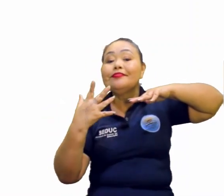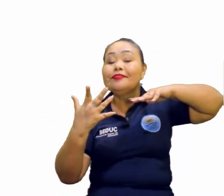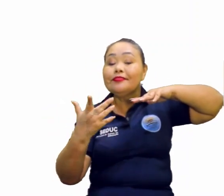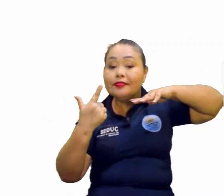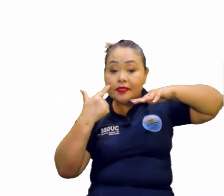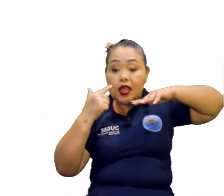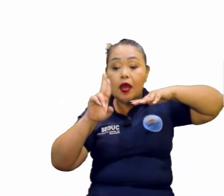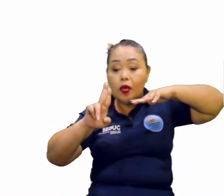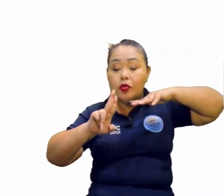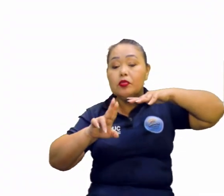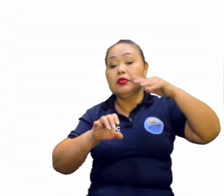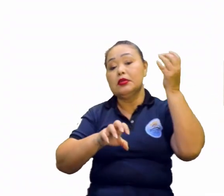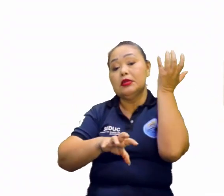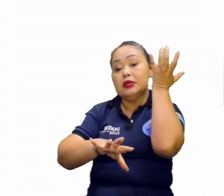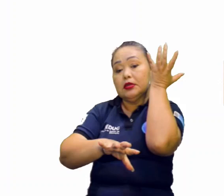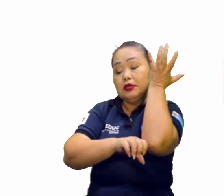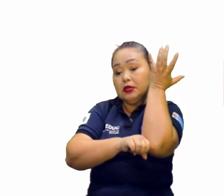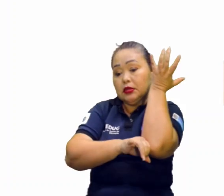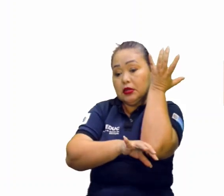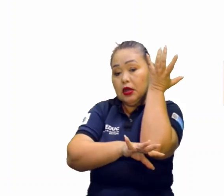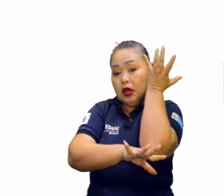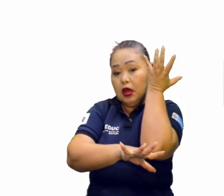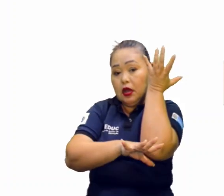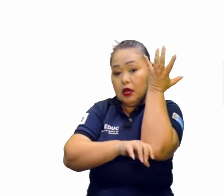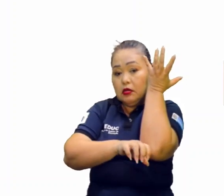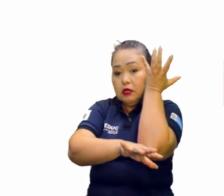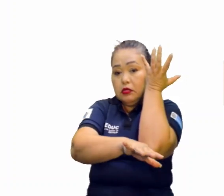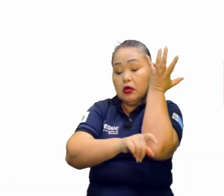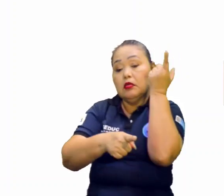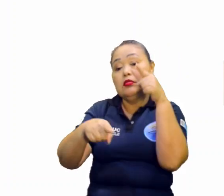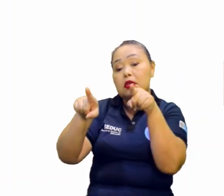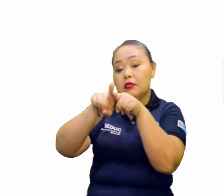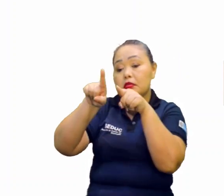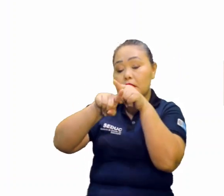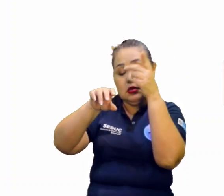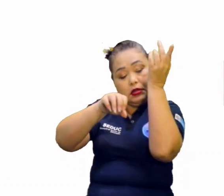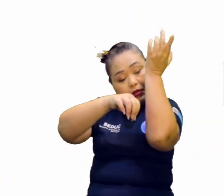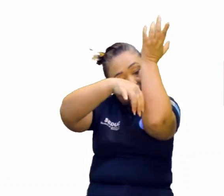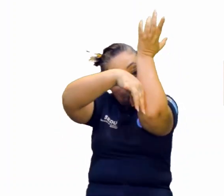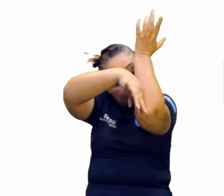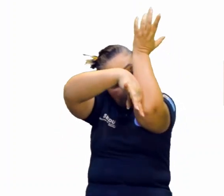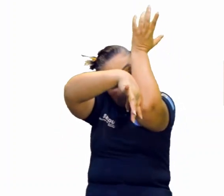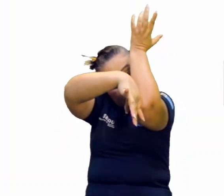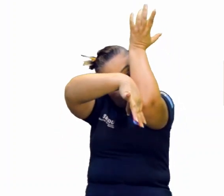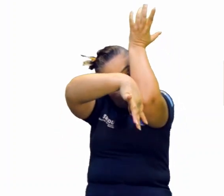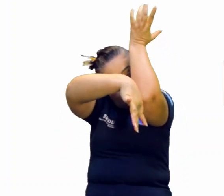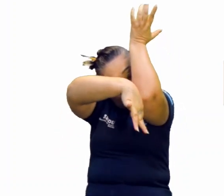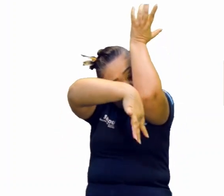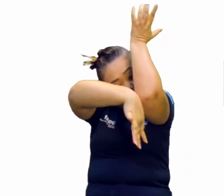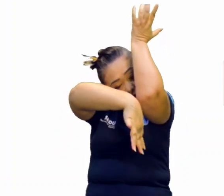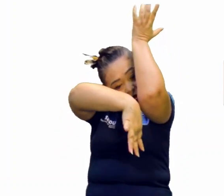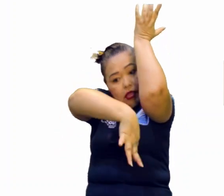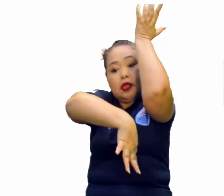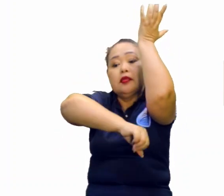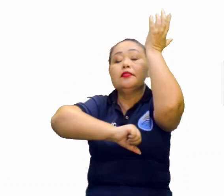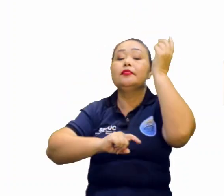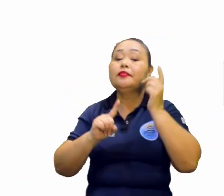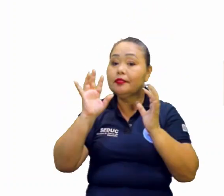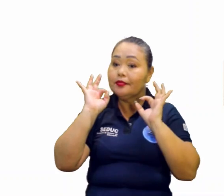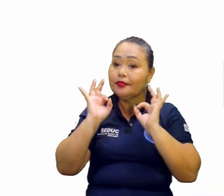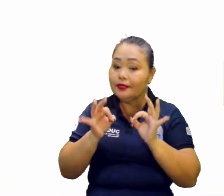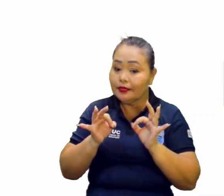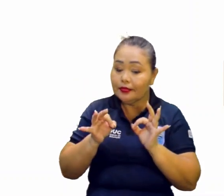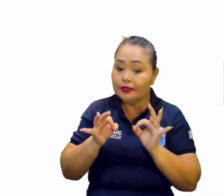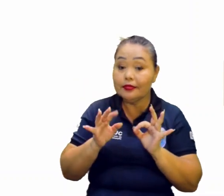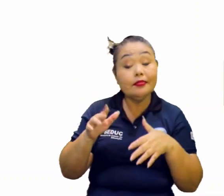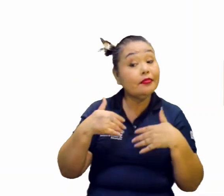que têm esse crescimento mais distribuído, quanto esses de crescimento mais pivotante. Tá certo, galera? E é isso,